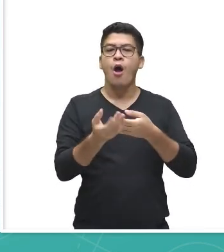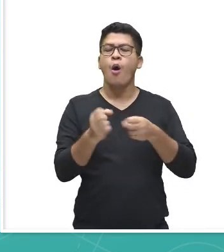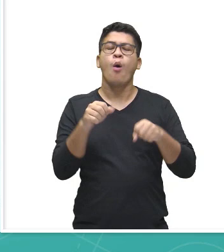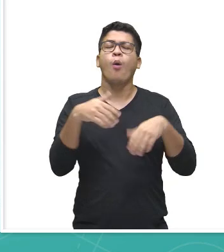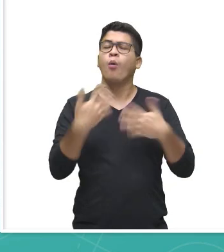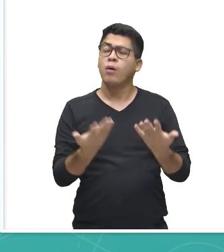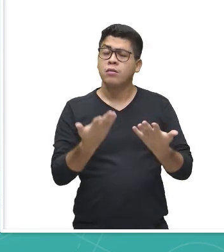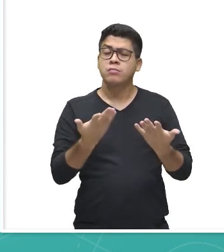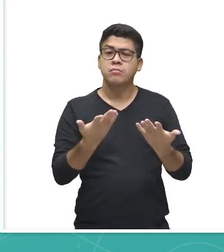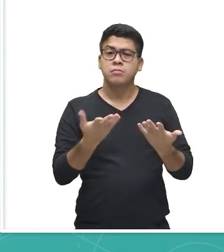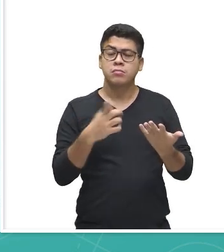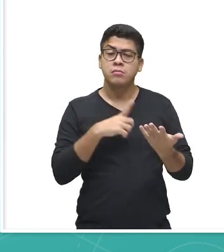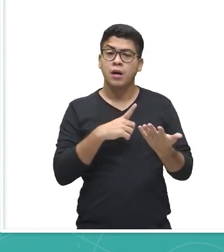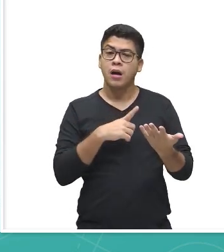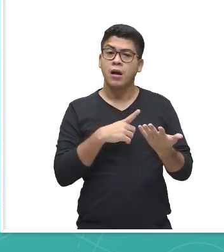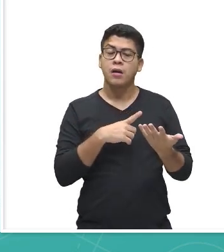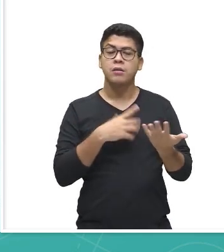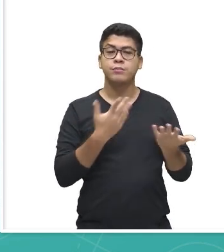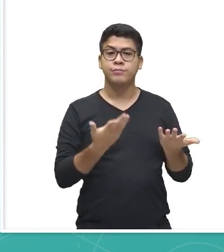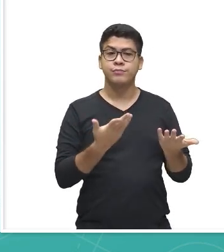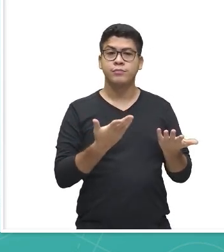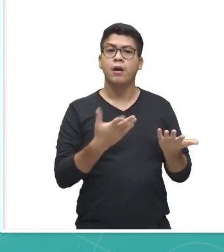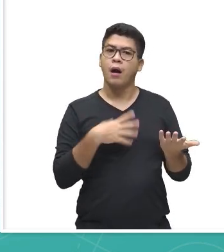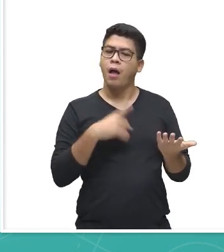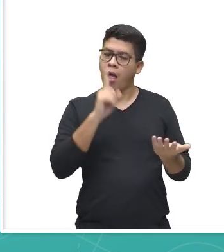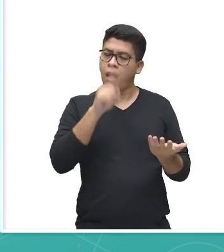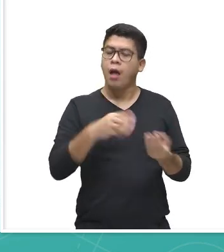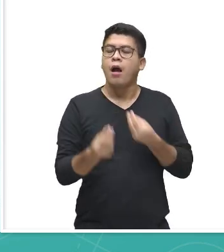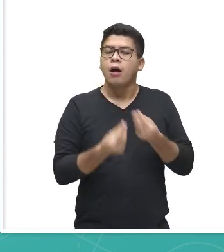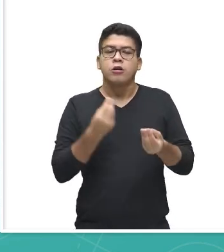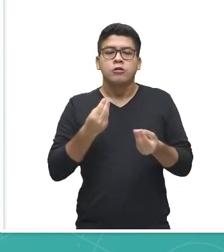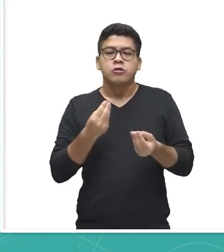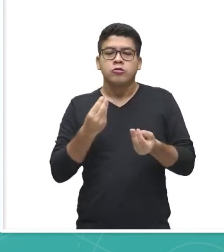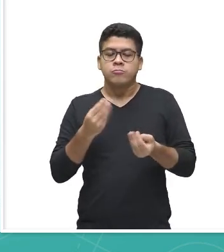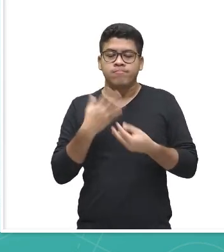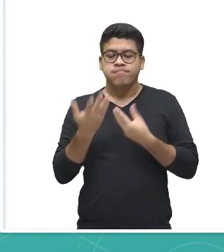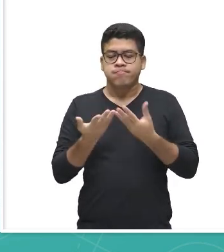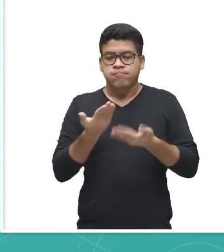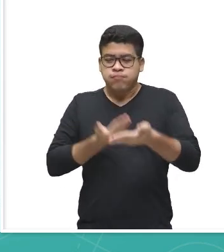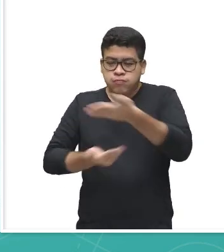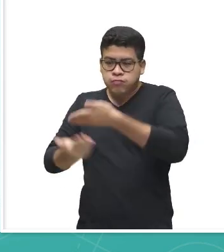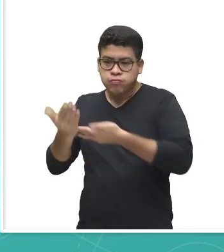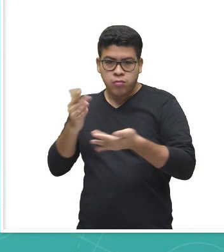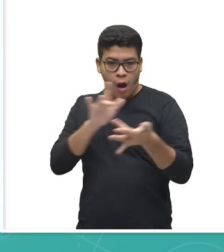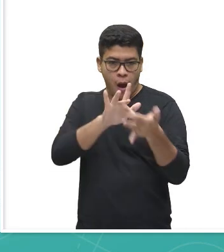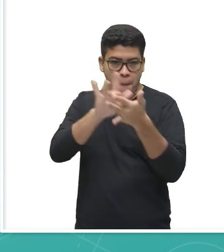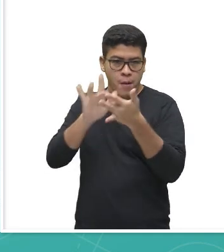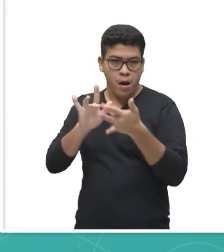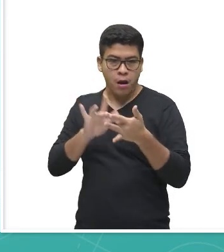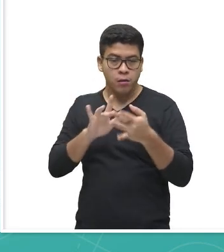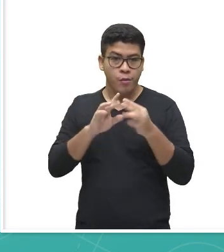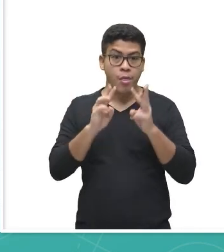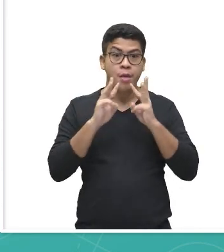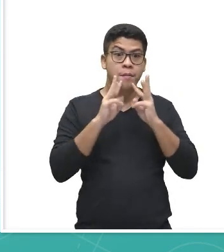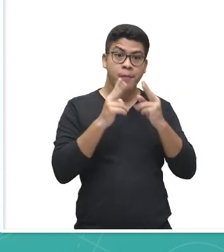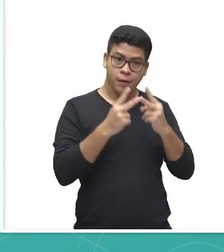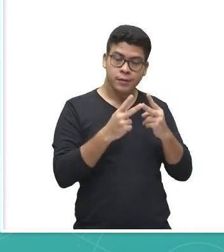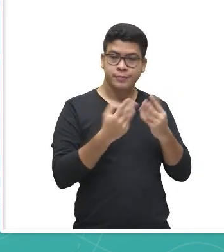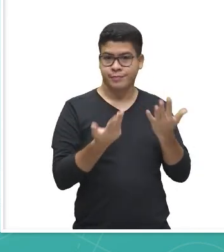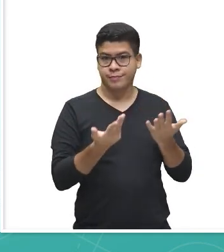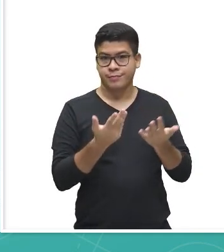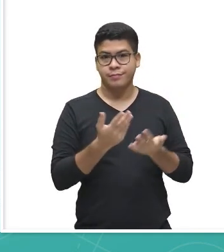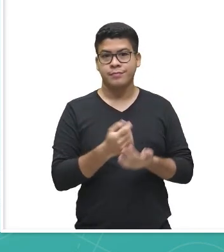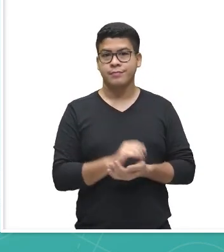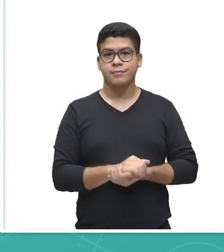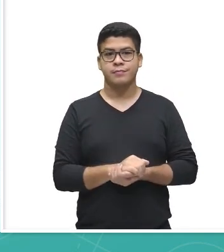com as propriedades organolépticas, que é justamente através deles que a gente vai conseguir interagir com essas propriedades da matéria, certo? Vamos ver a